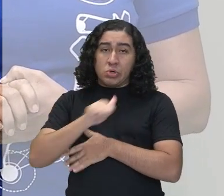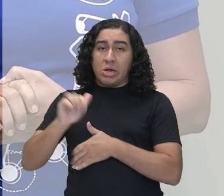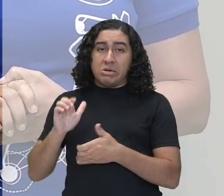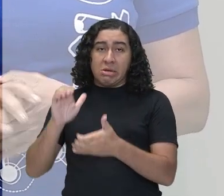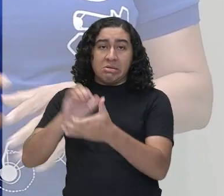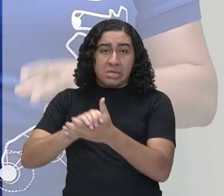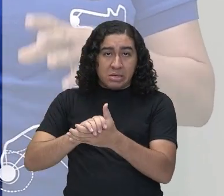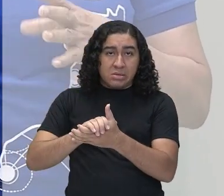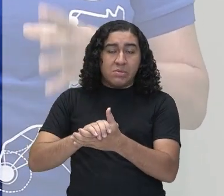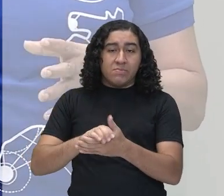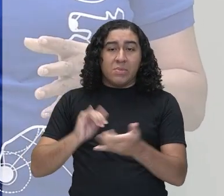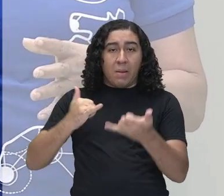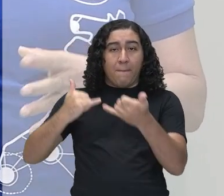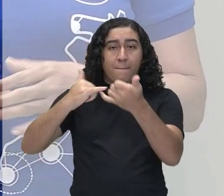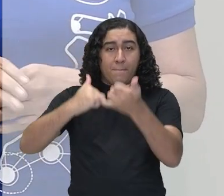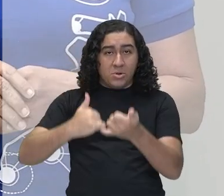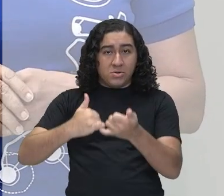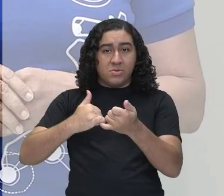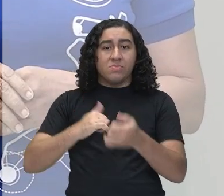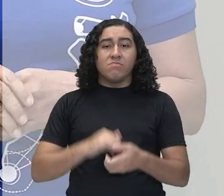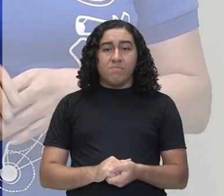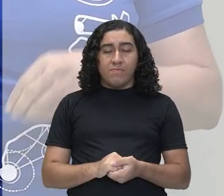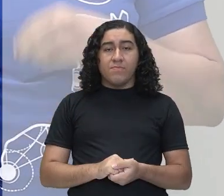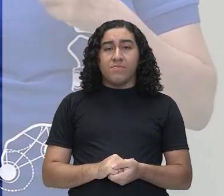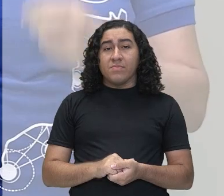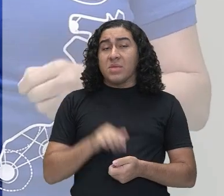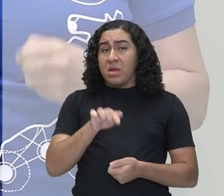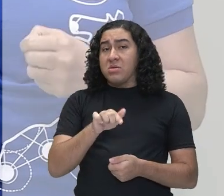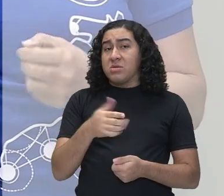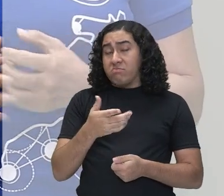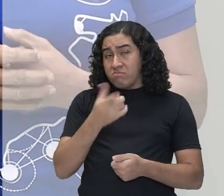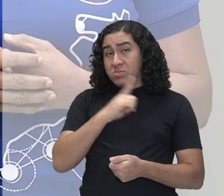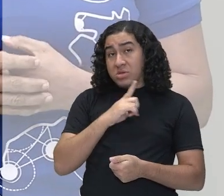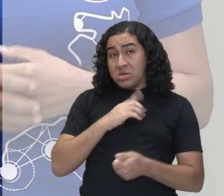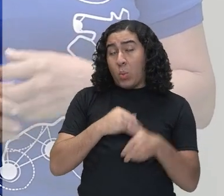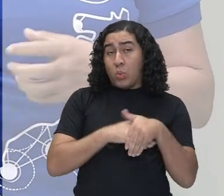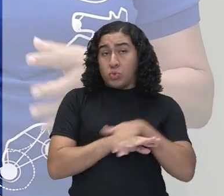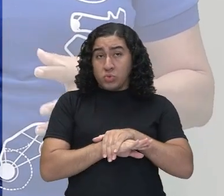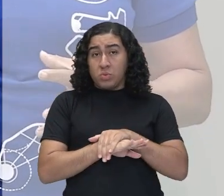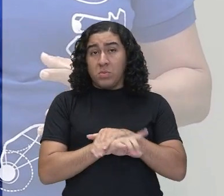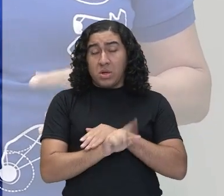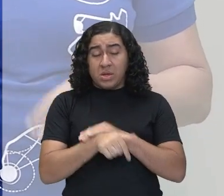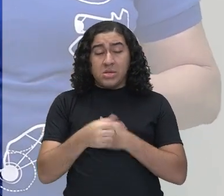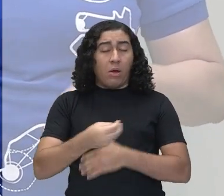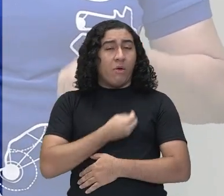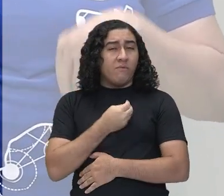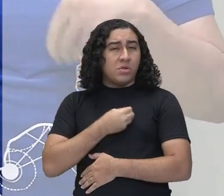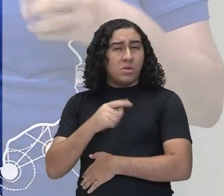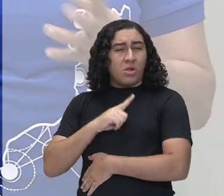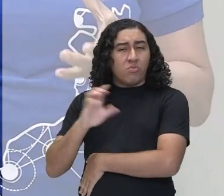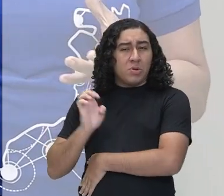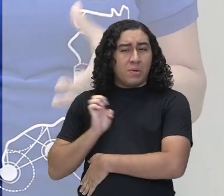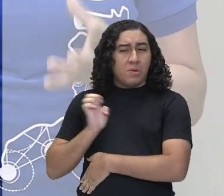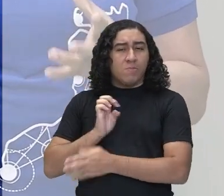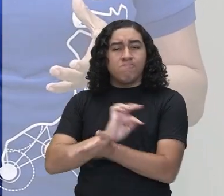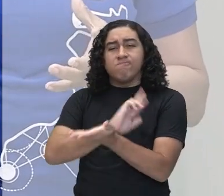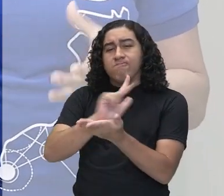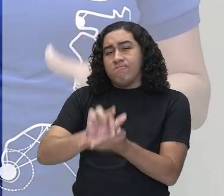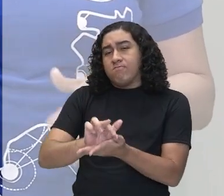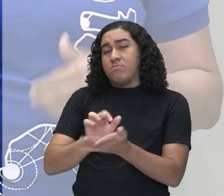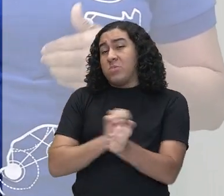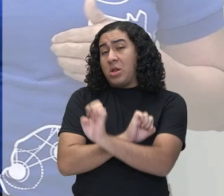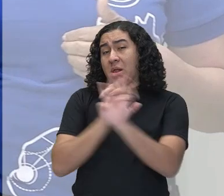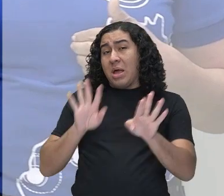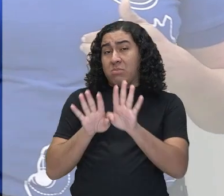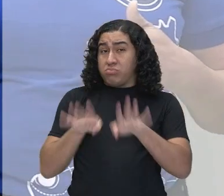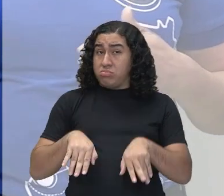Olha, isso eles faziam muito, né? Essa vida assim, de luxo. Claro que nem todos